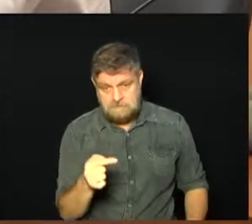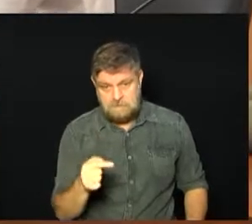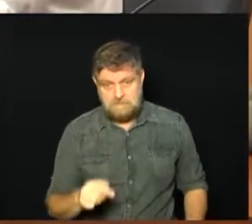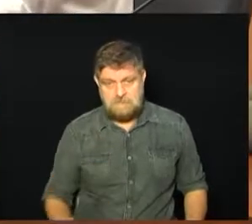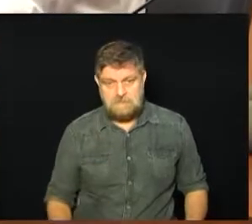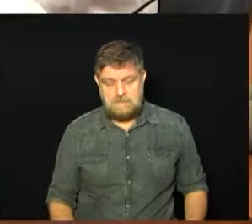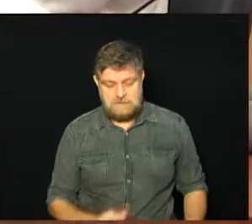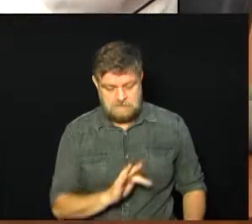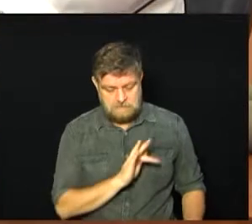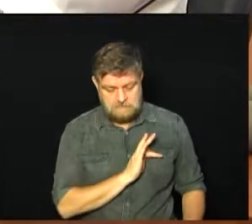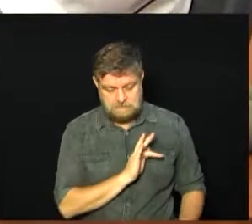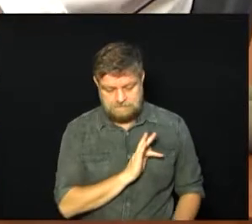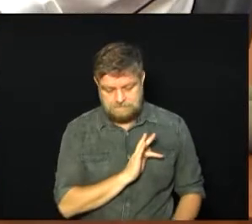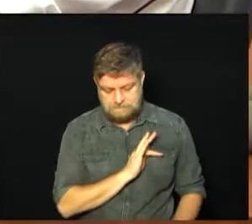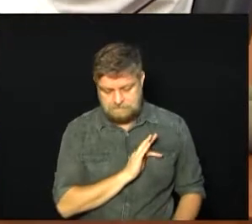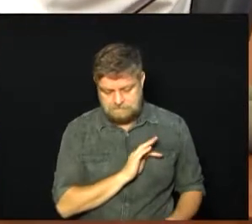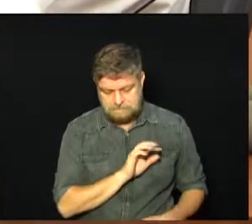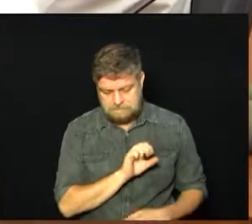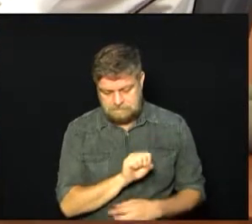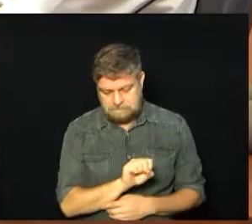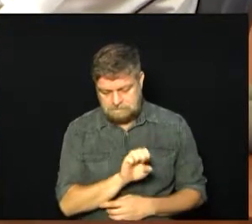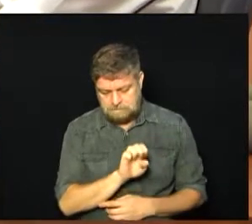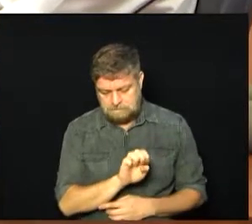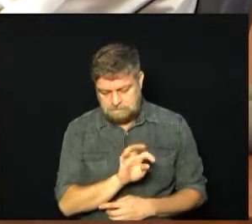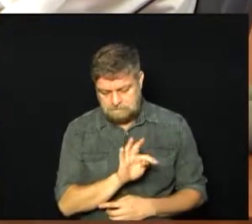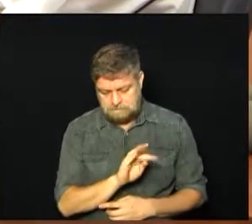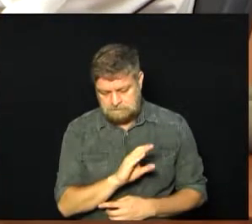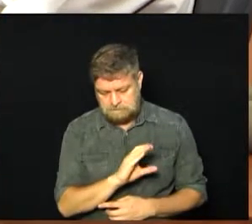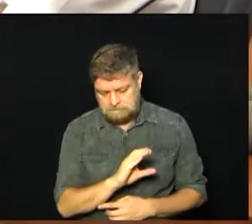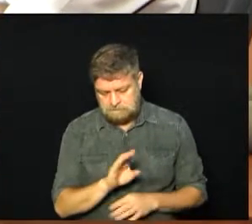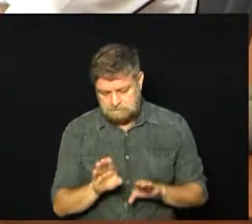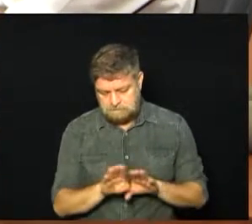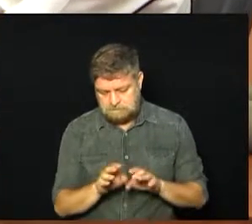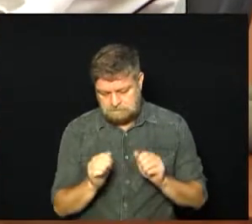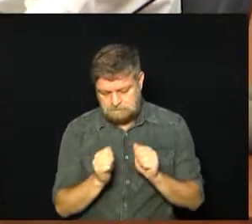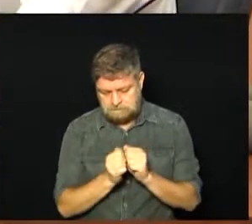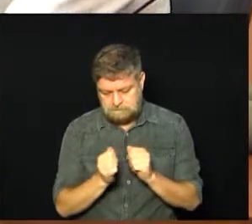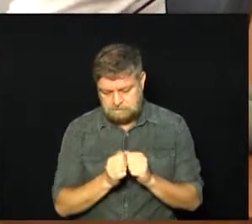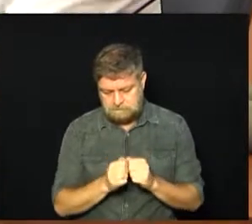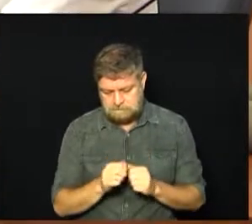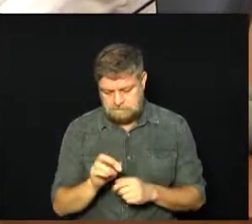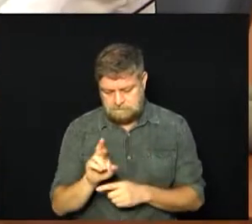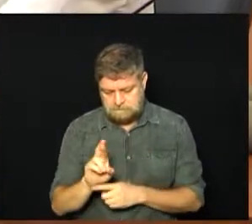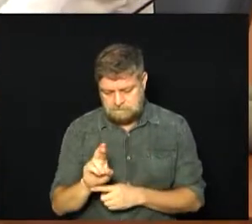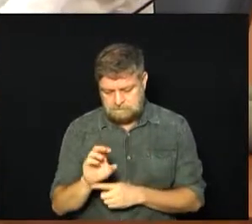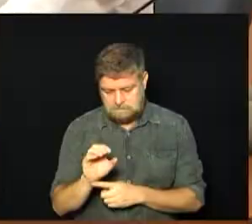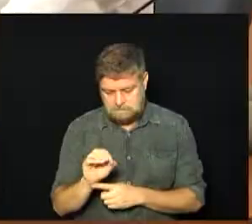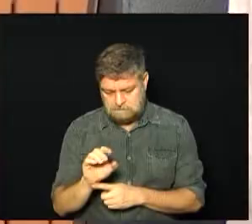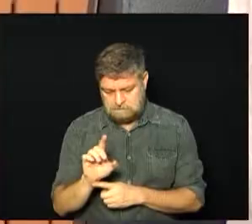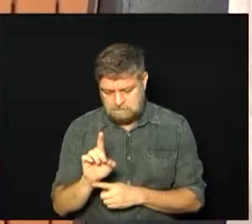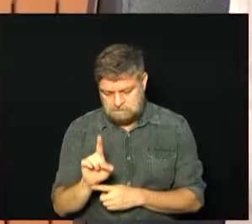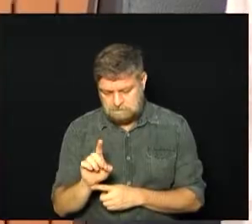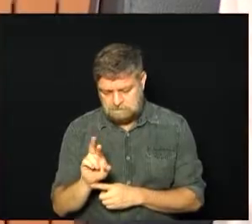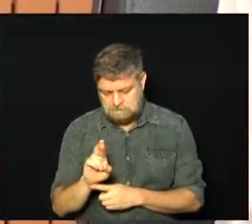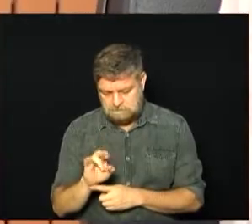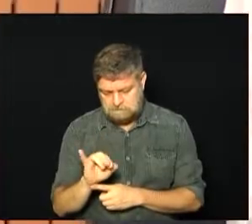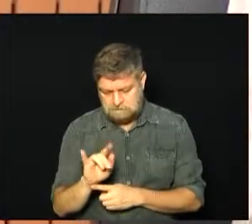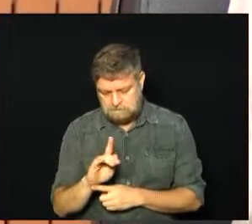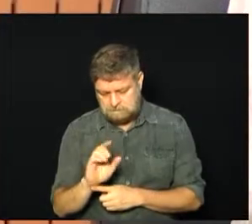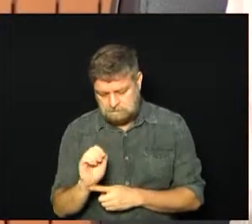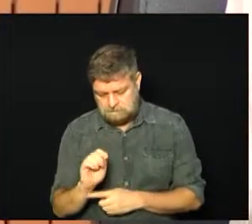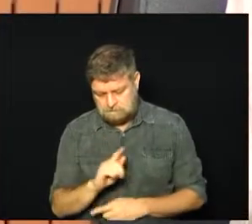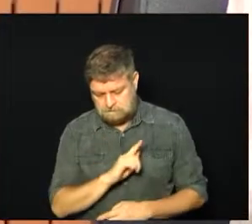representando o presidente da CETEC, André Assad, e com ele também o Rodrigo Caetano dos Santos, que é gerente da CETEC.